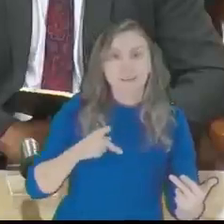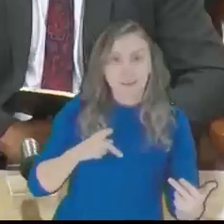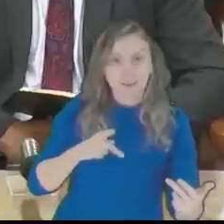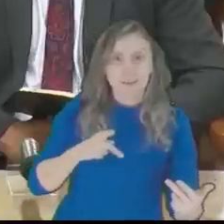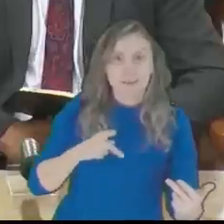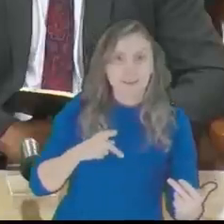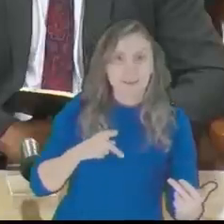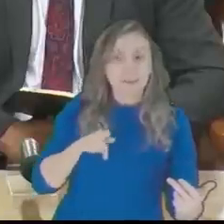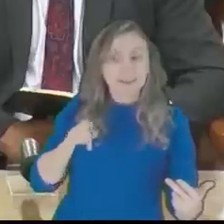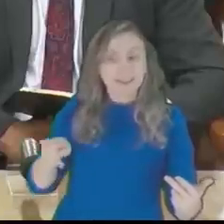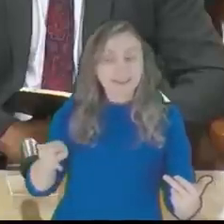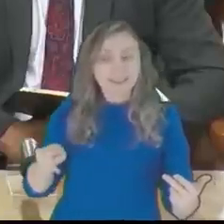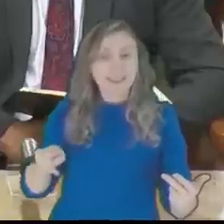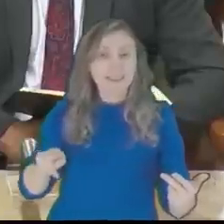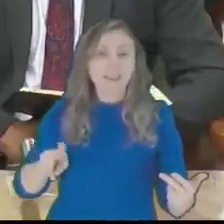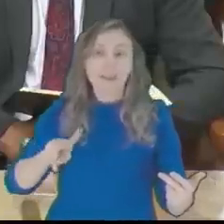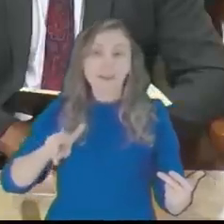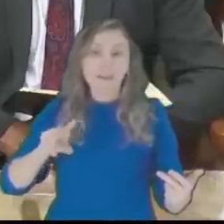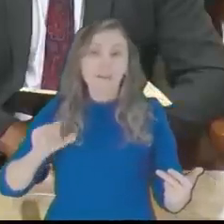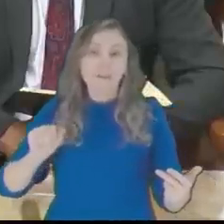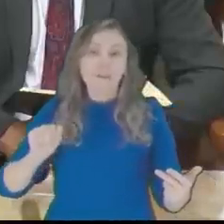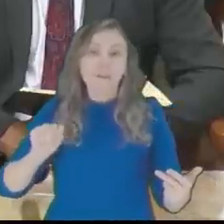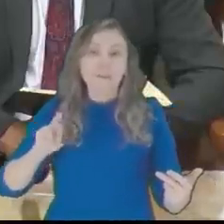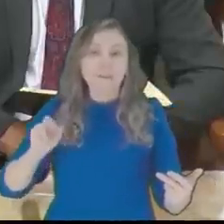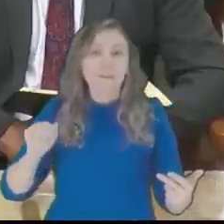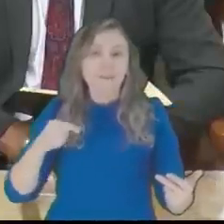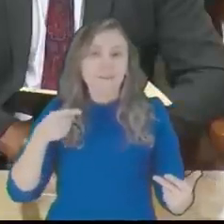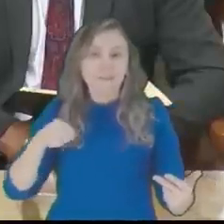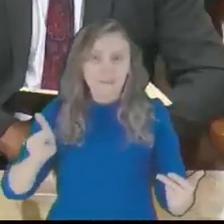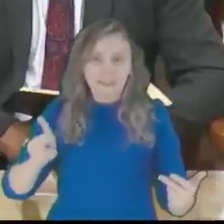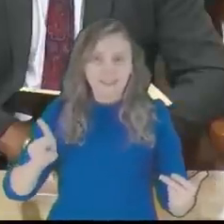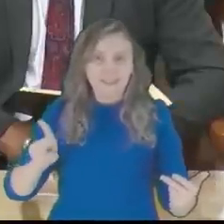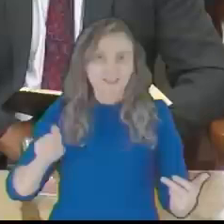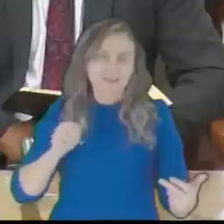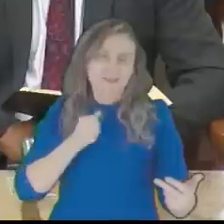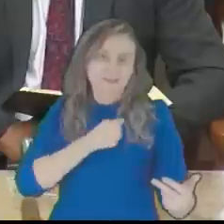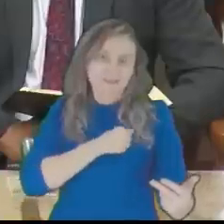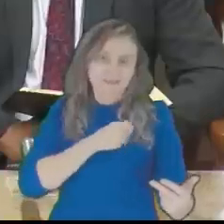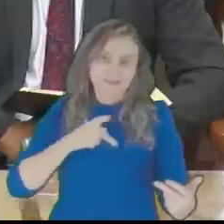uma autoridade derivada. Uma autoridade derivada dos apóstolos. Por isso que